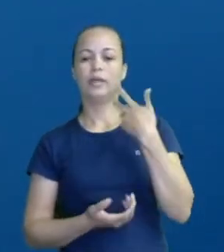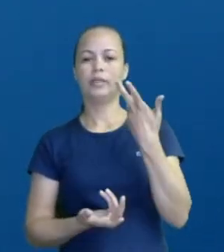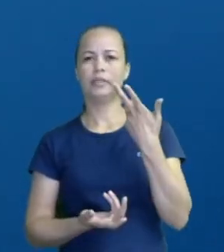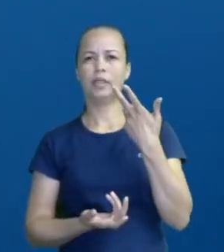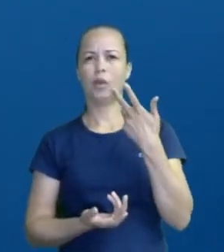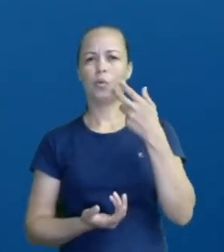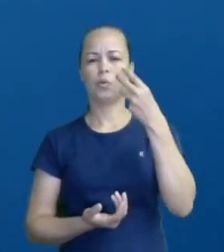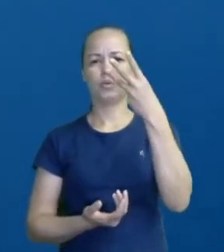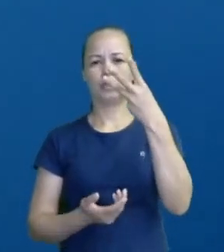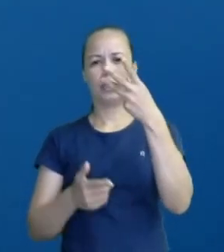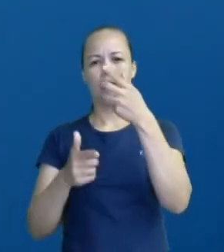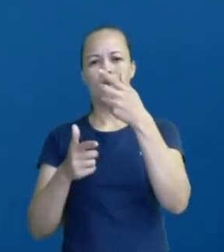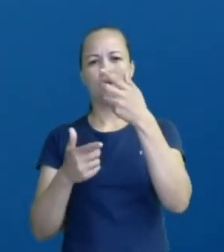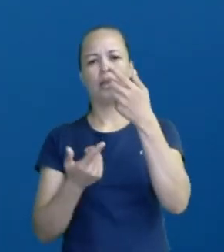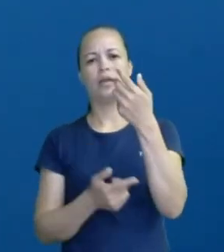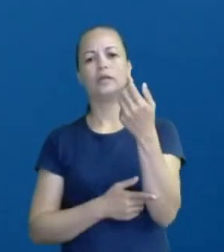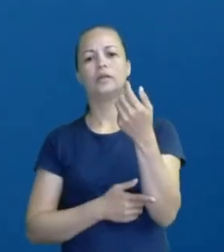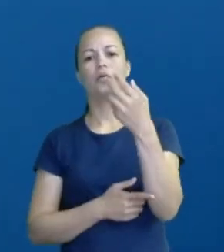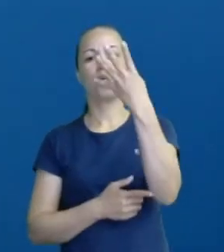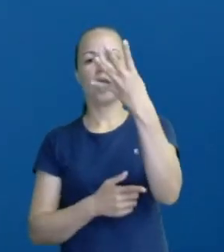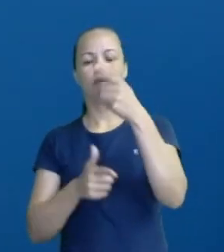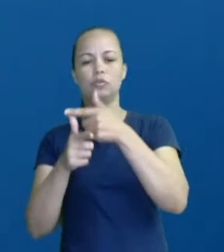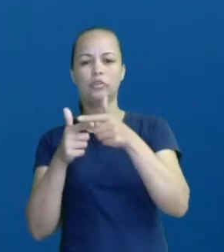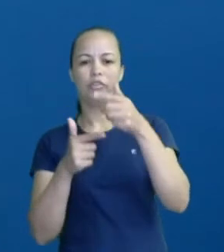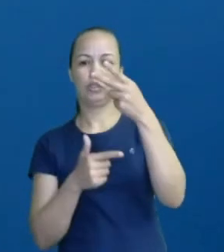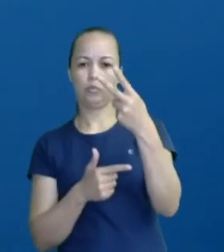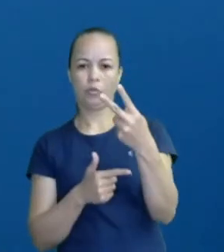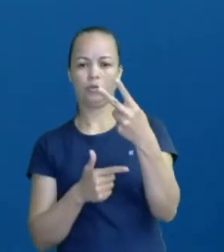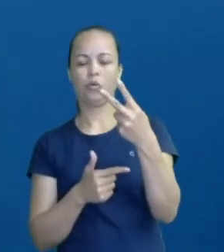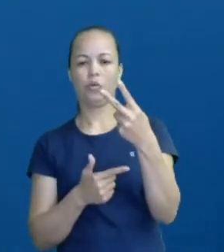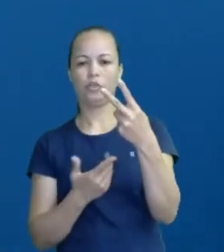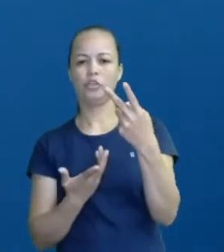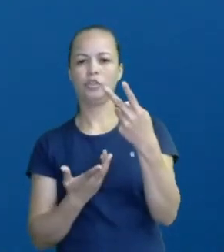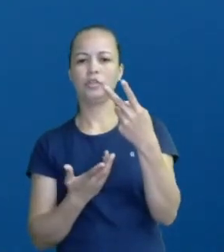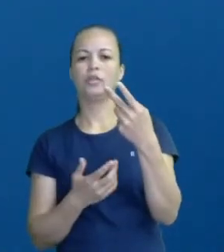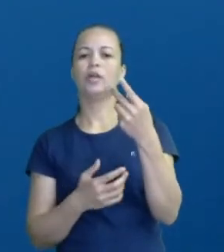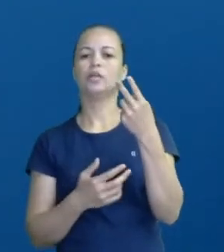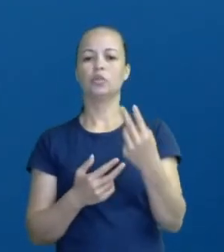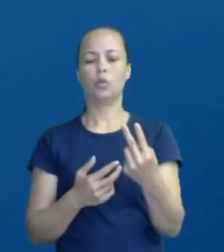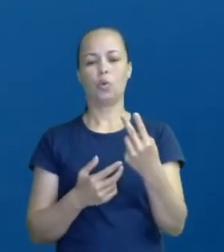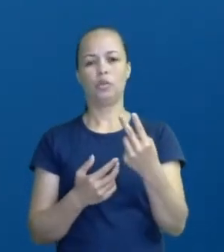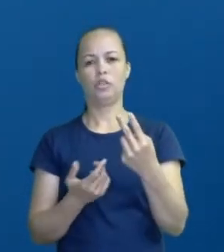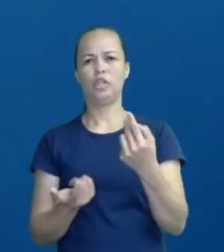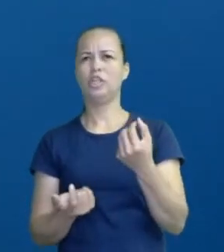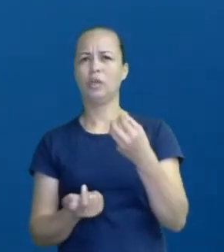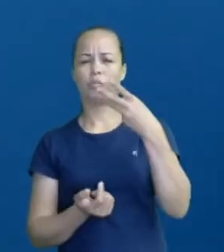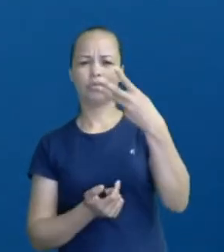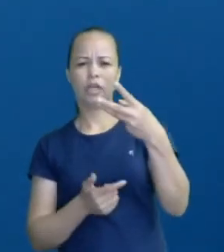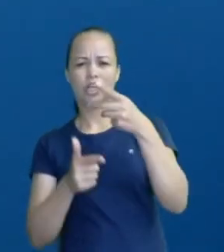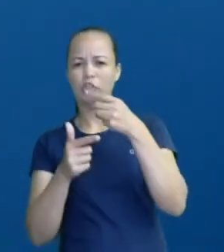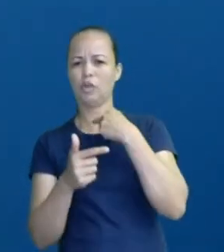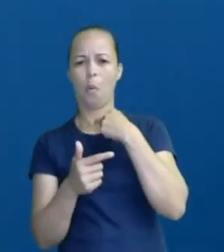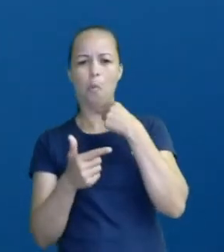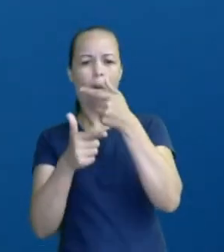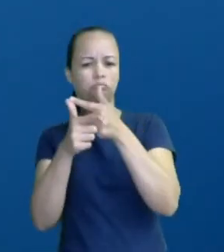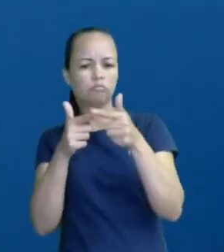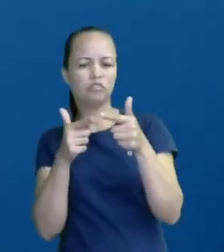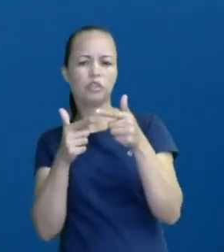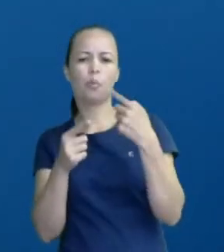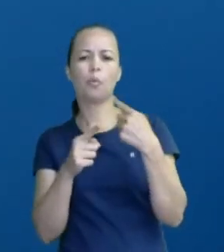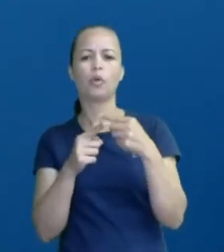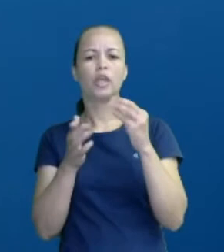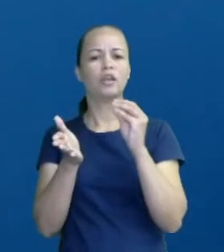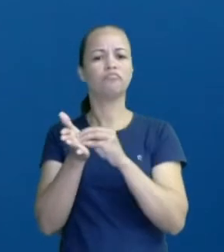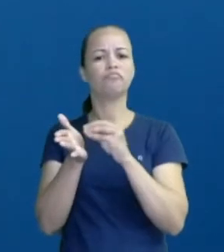posso dividir por 2. 4 dividido por 2, 2. O 3 eu não posso dividir porque sobra. Então, eu